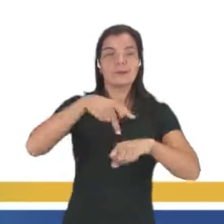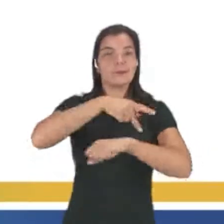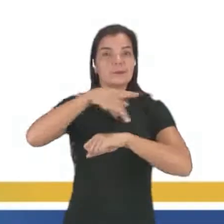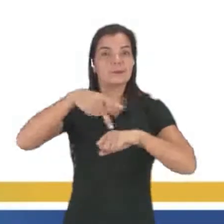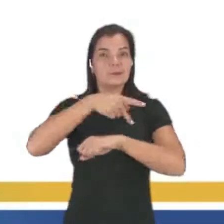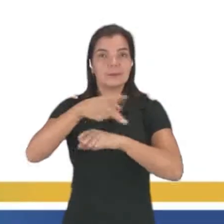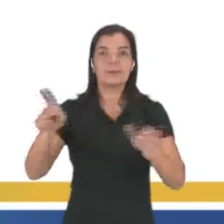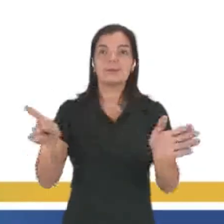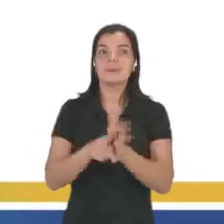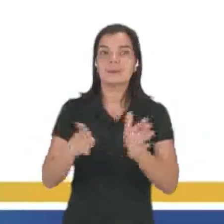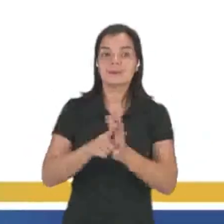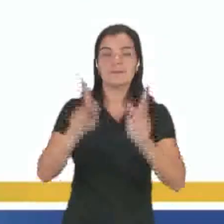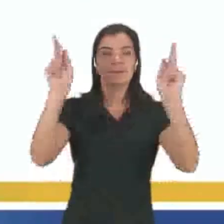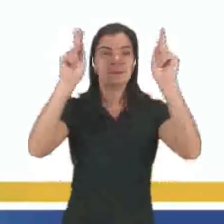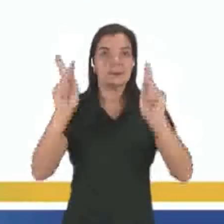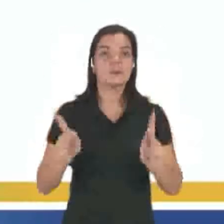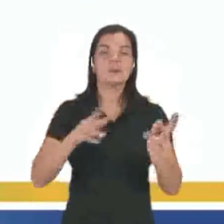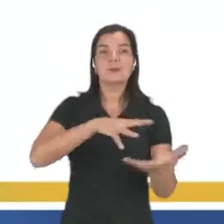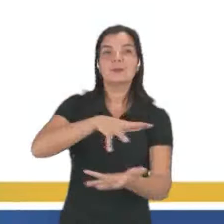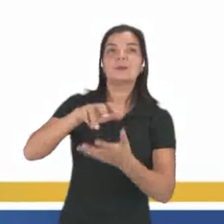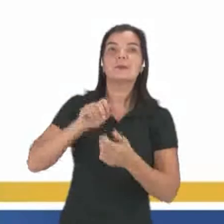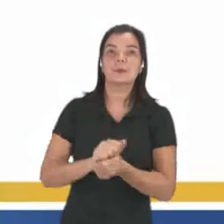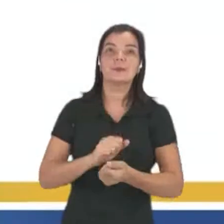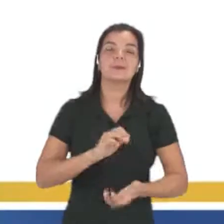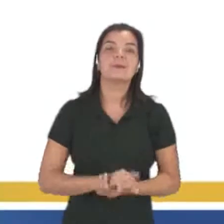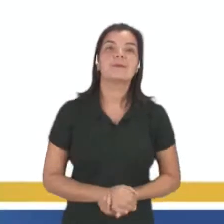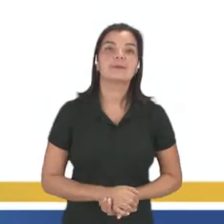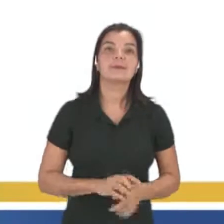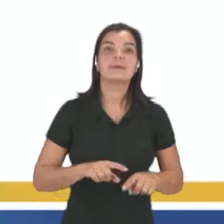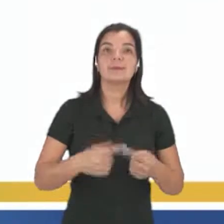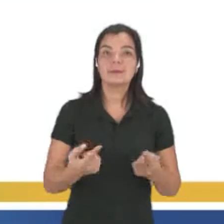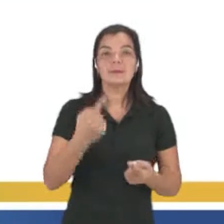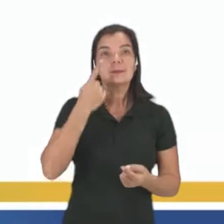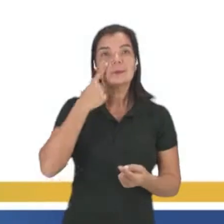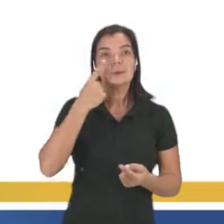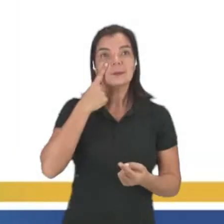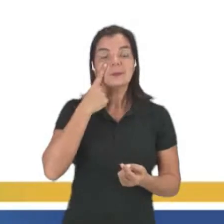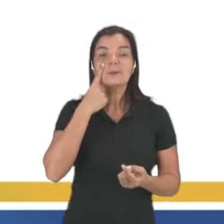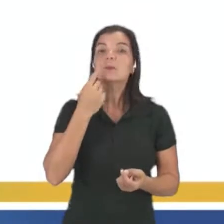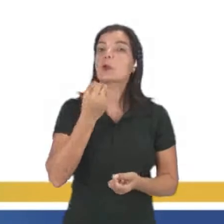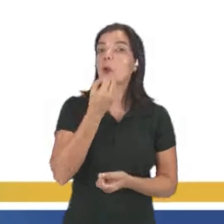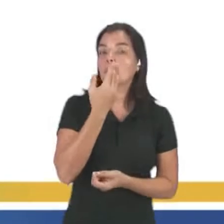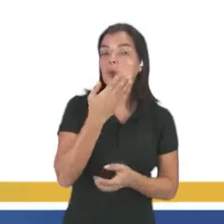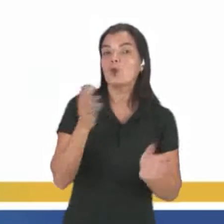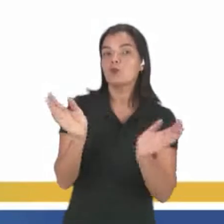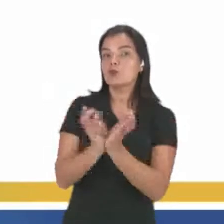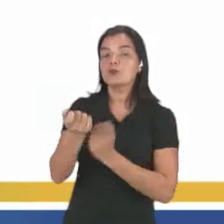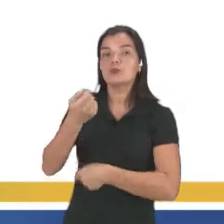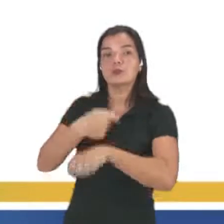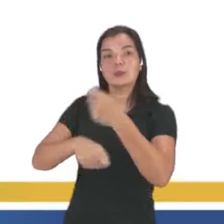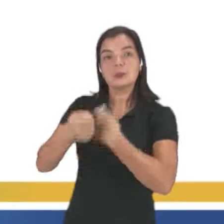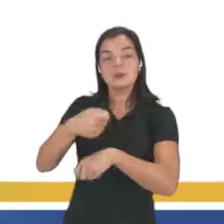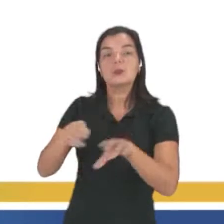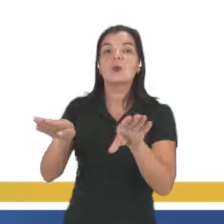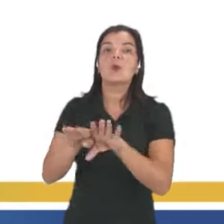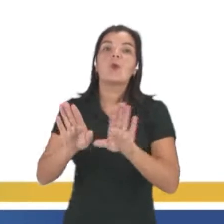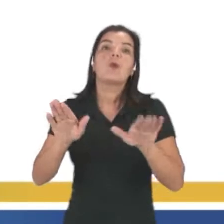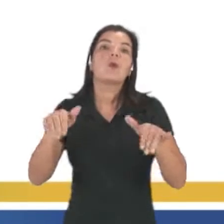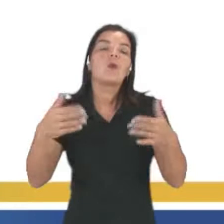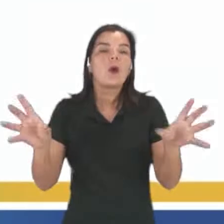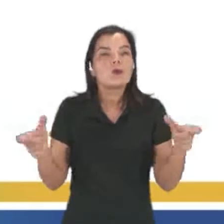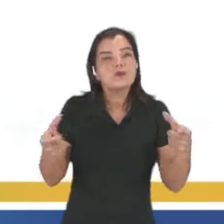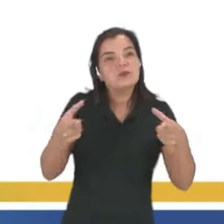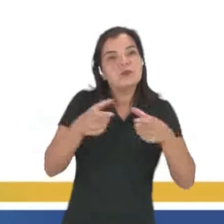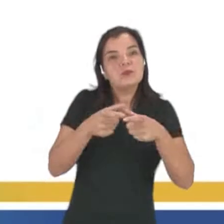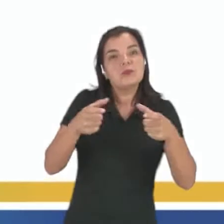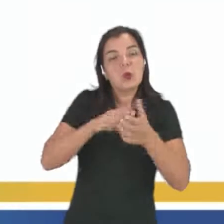países membros e a promoção da paz. Vantagem de fazer parte de um bloco econômico. Uma delas é A